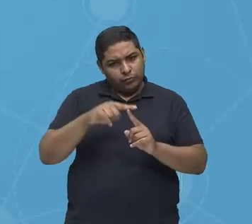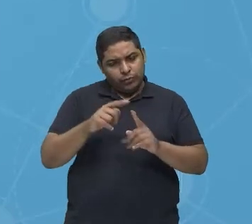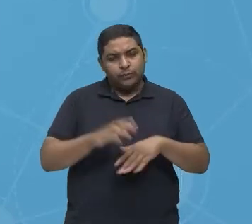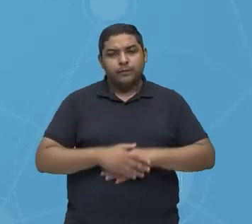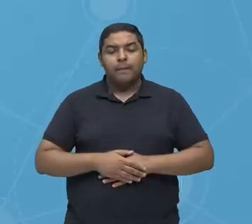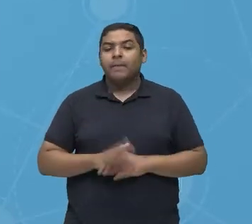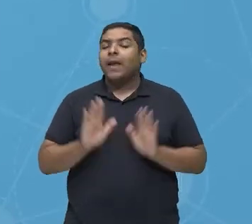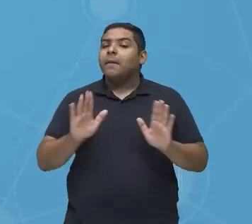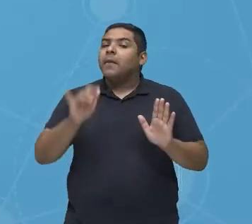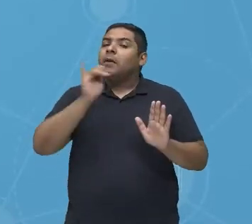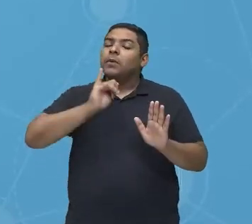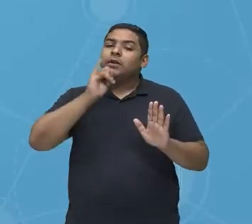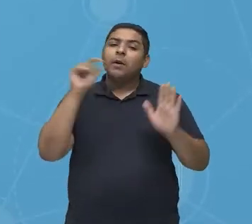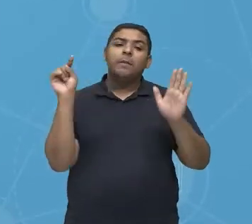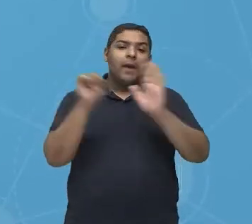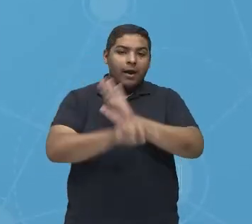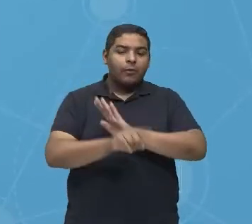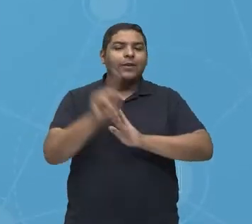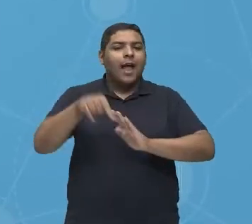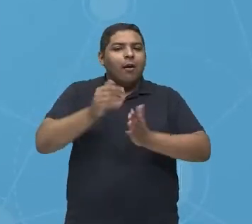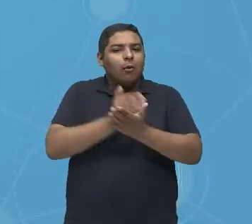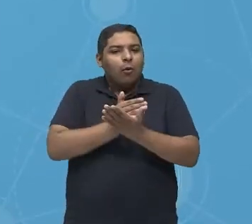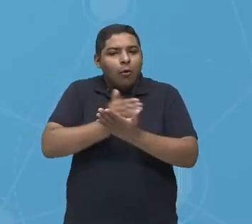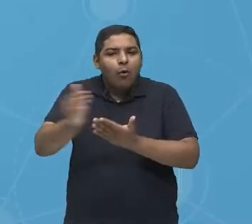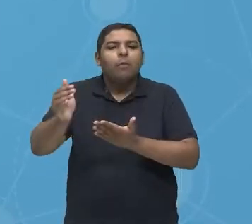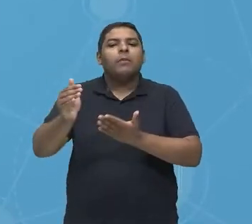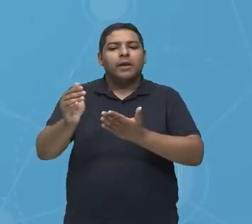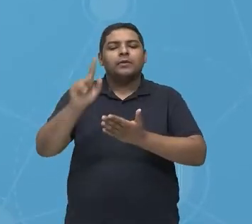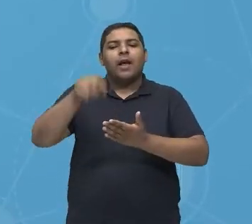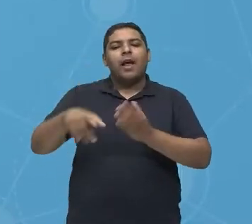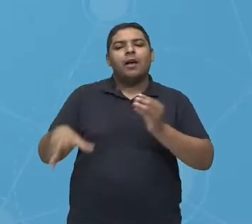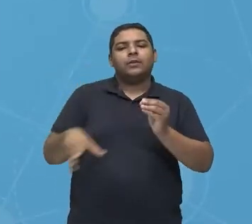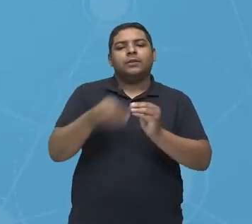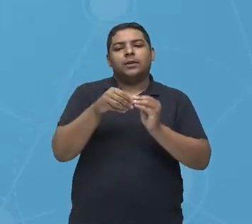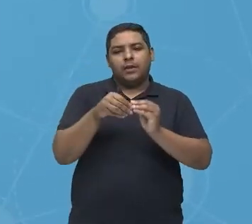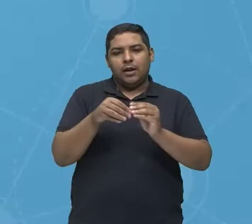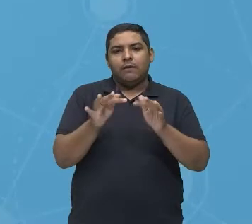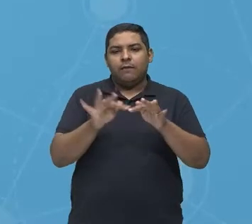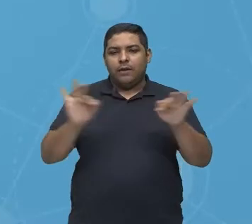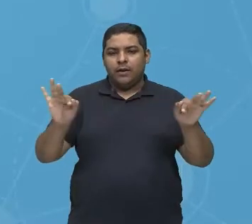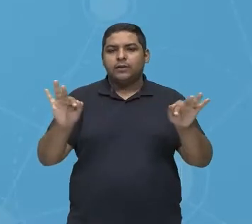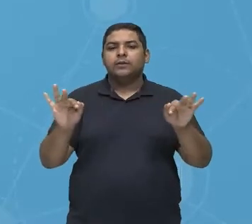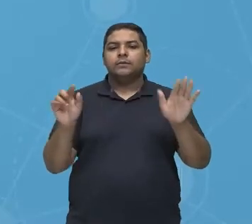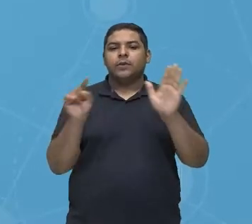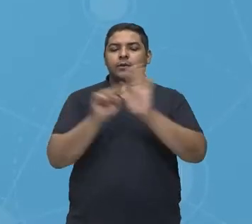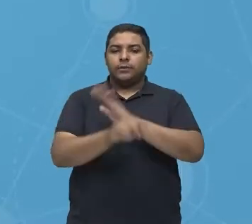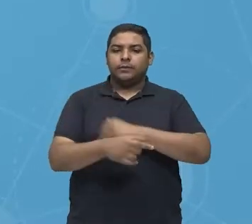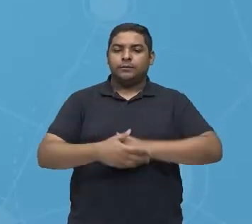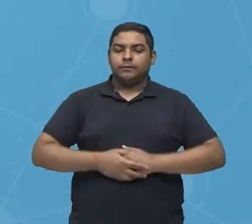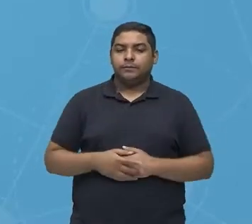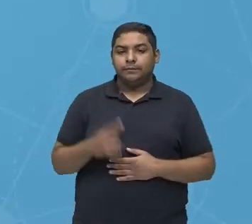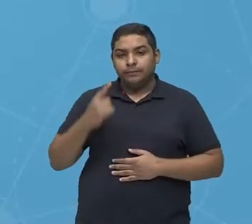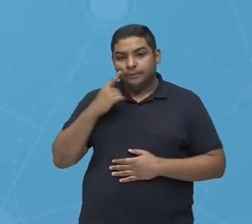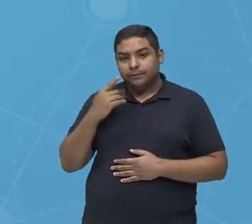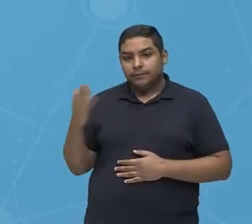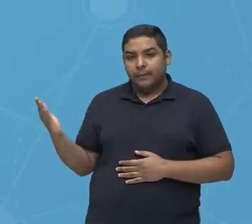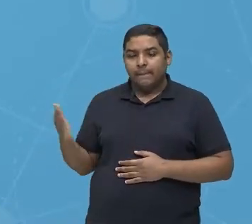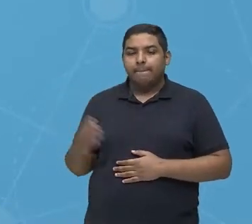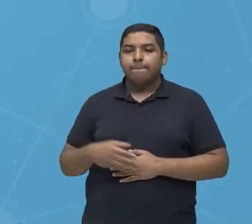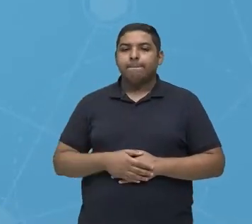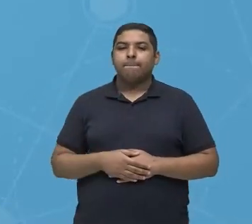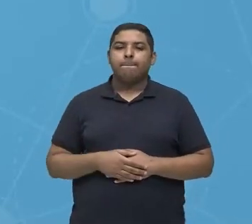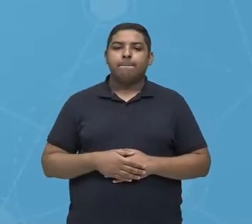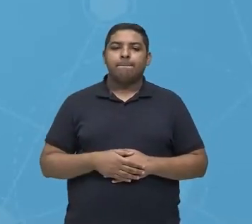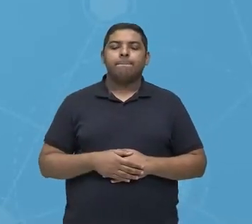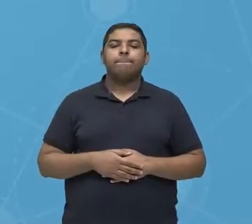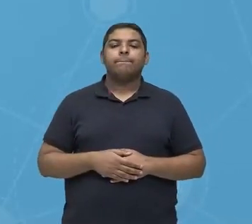pergunta, por exemplo, ele que vai para o início, porque daí ele se transforma num verbo auxiliar, tá certo? Então, Das frases afirmativas para negativas ao